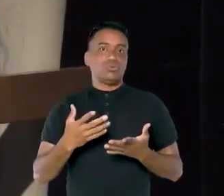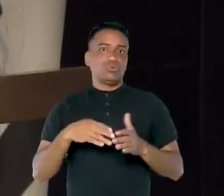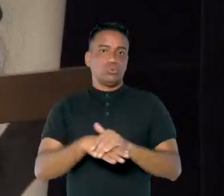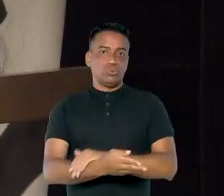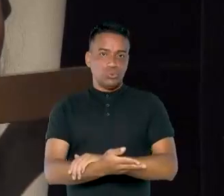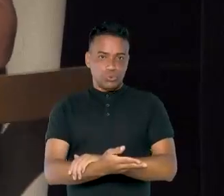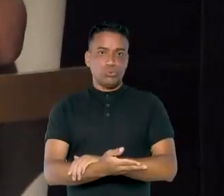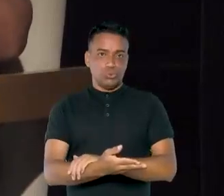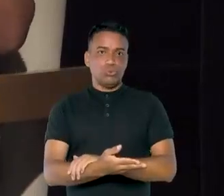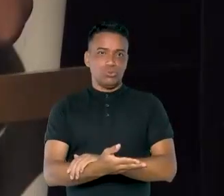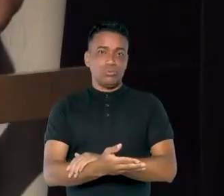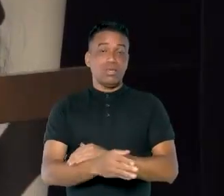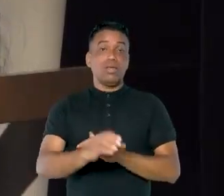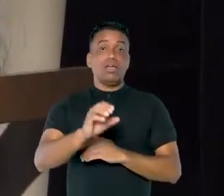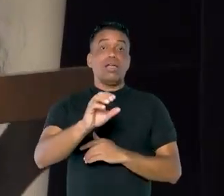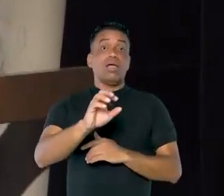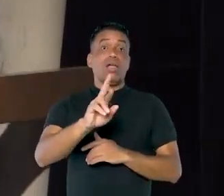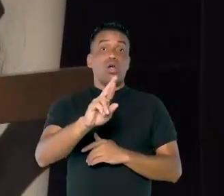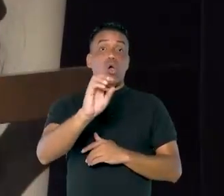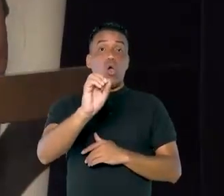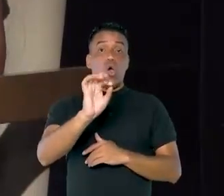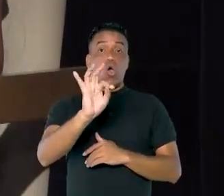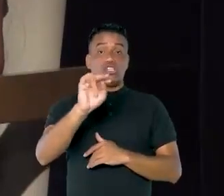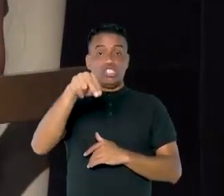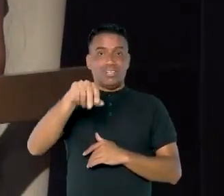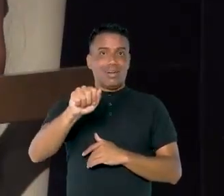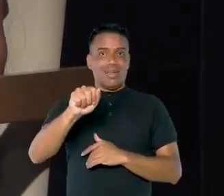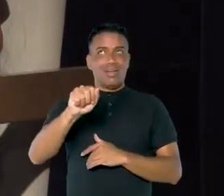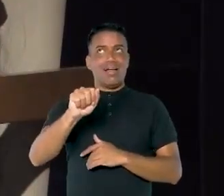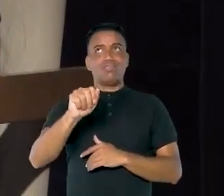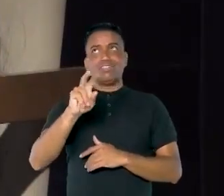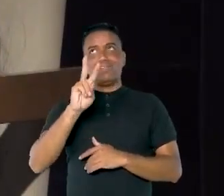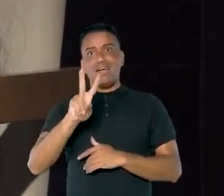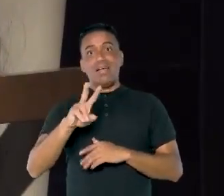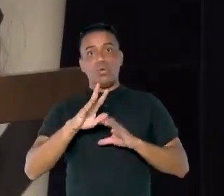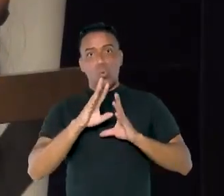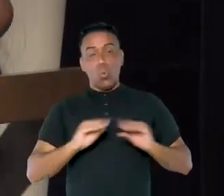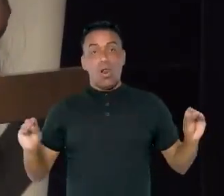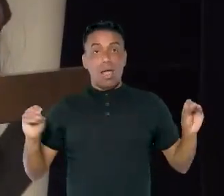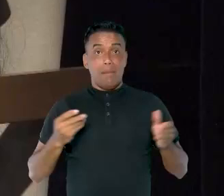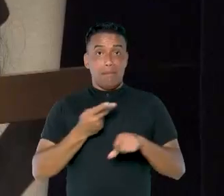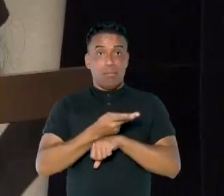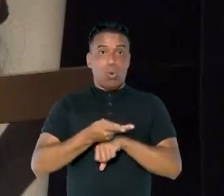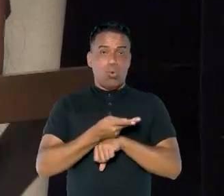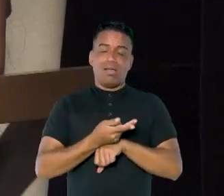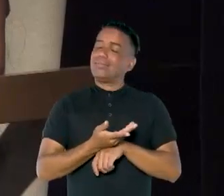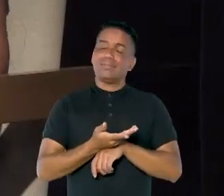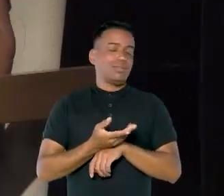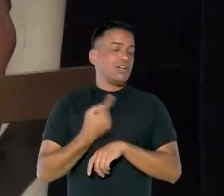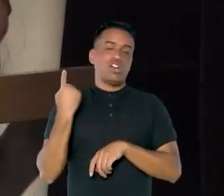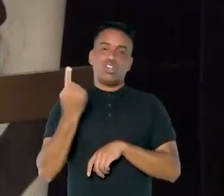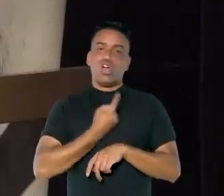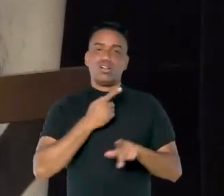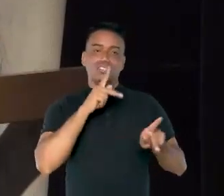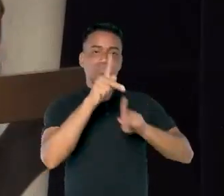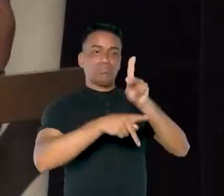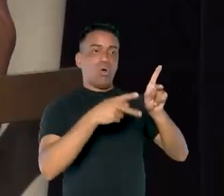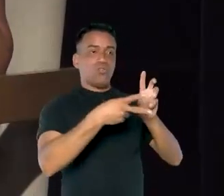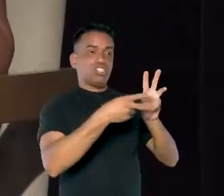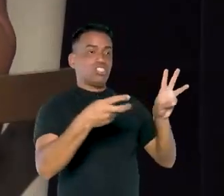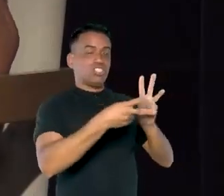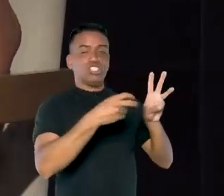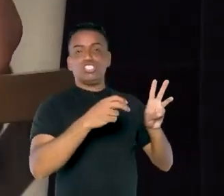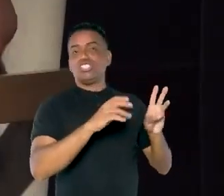aí de rotina, aí que você vai fazer a cura, né? Sim. Então, nós, povos indígenas, a gente cura a